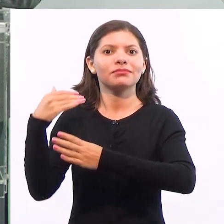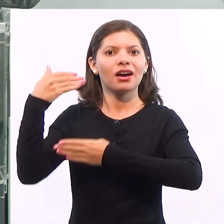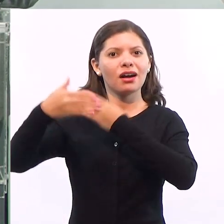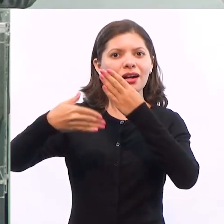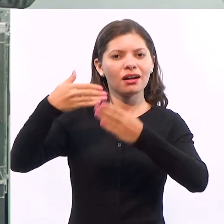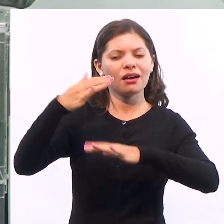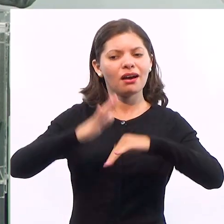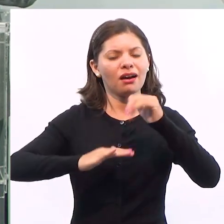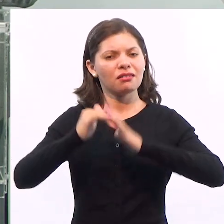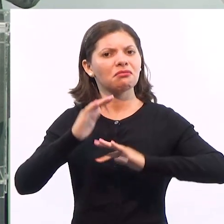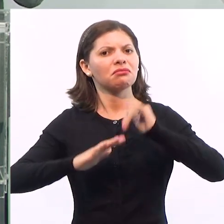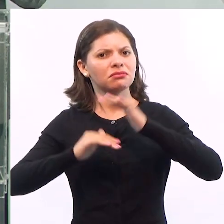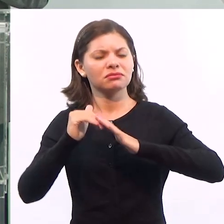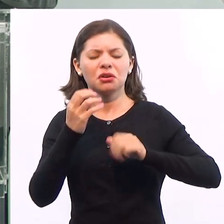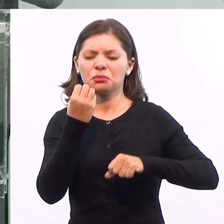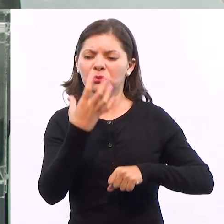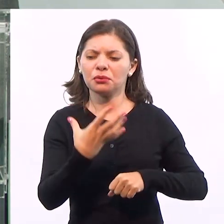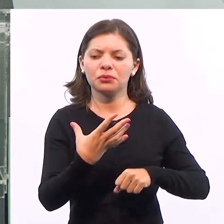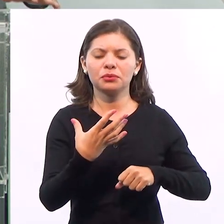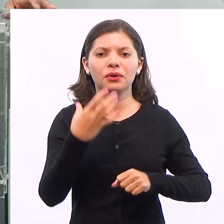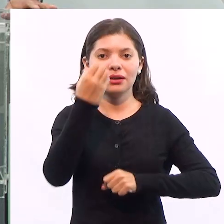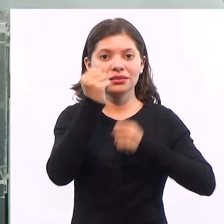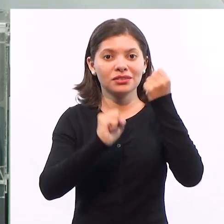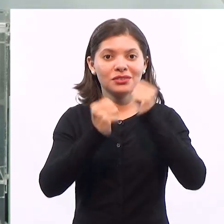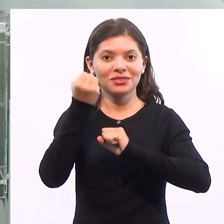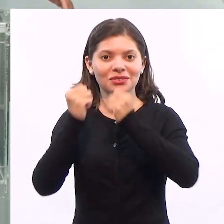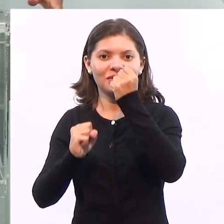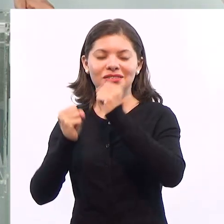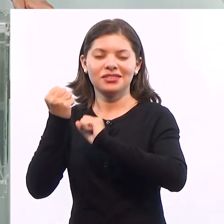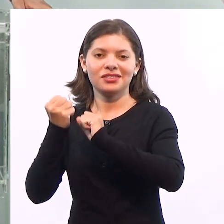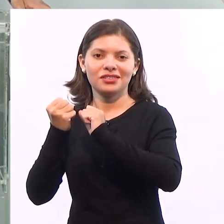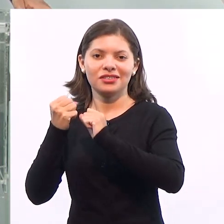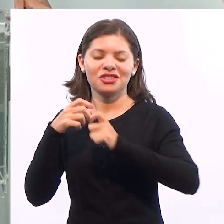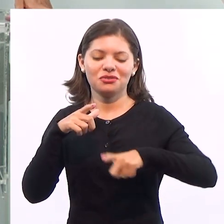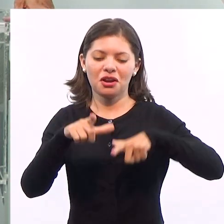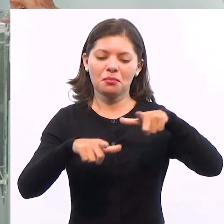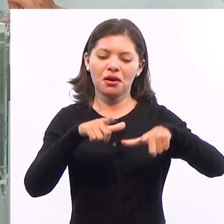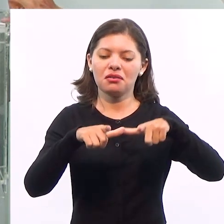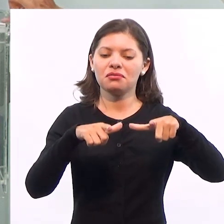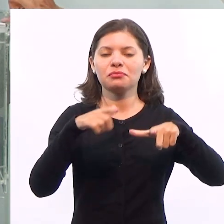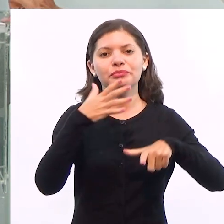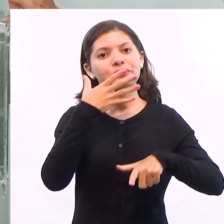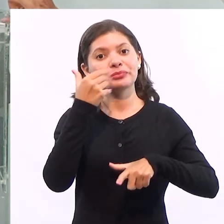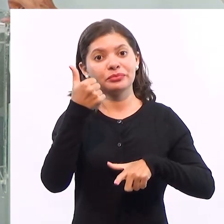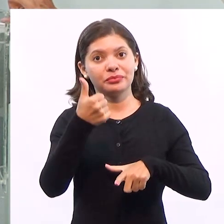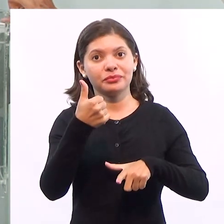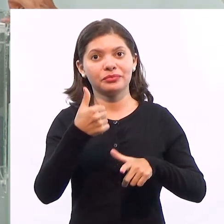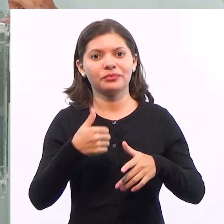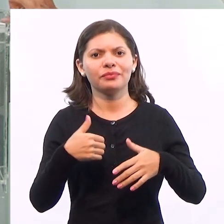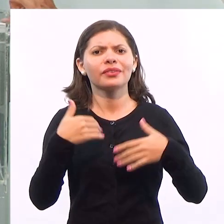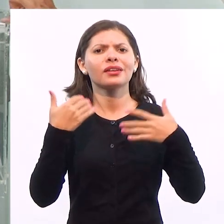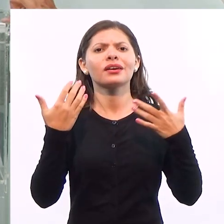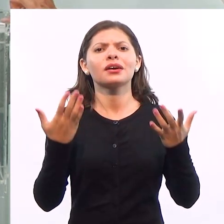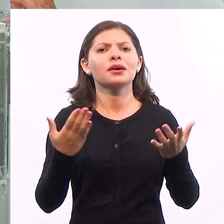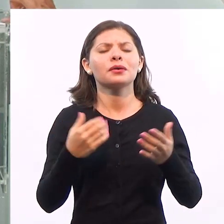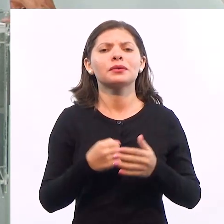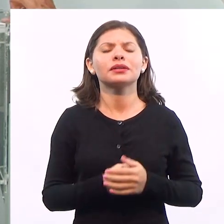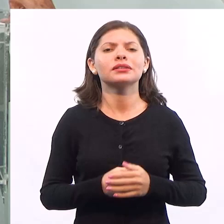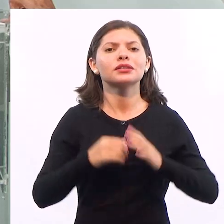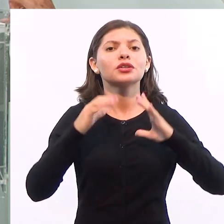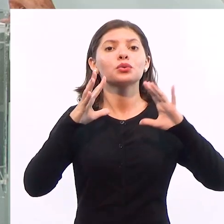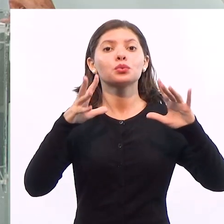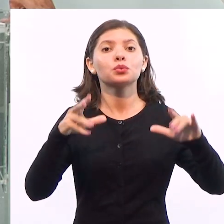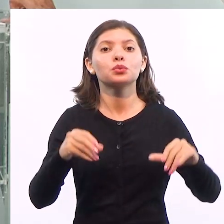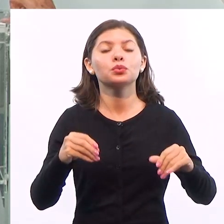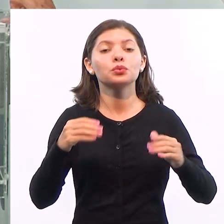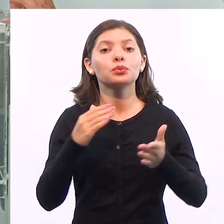aumentava, a eficiência e a eficácia das indústrias, ou seja, dos seus serviços, melhorava cada vez mais, né? Mas aí